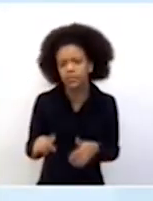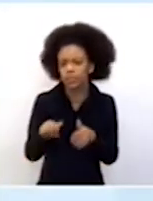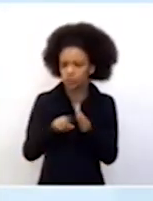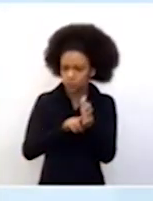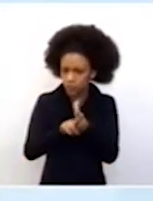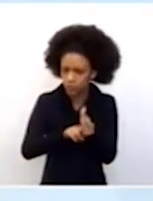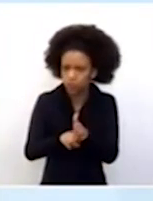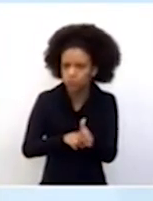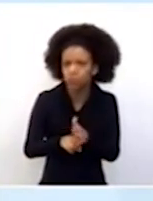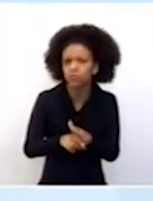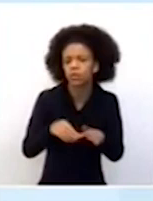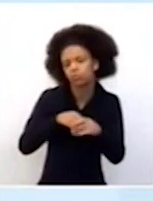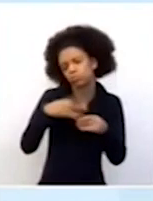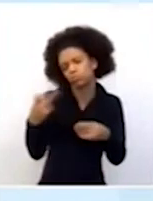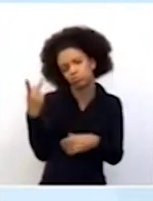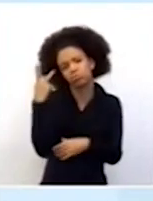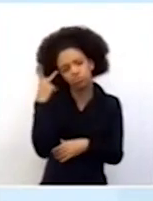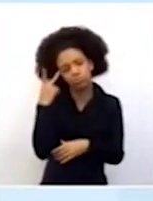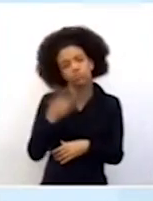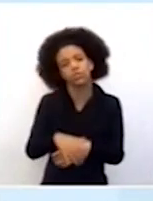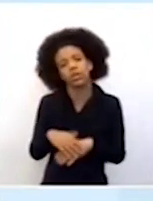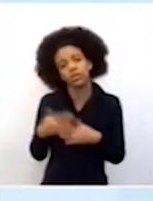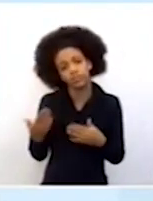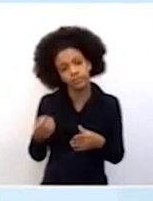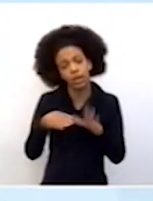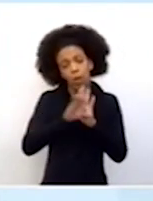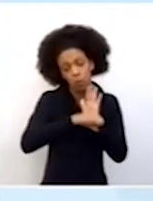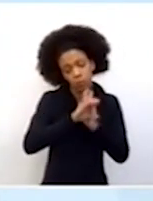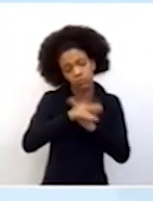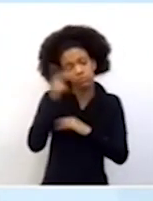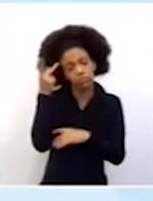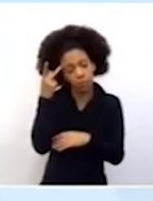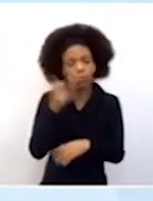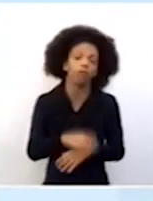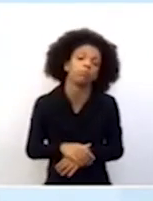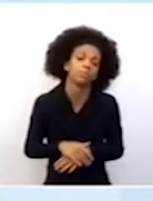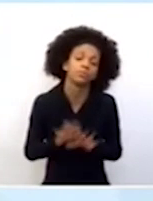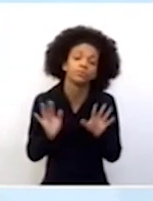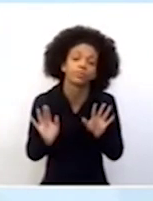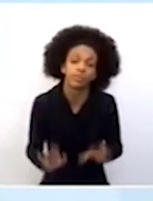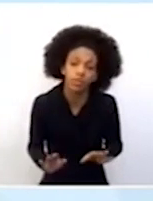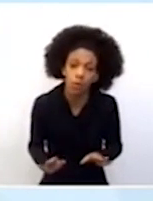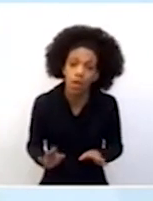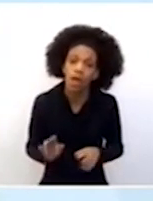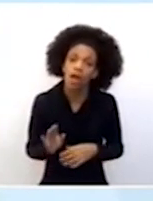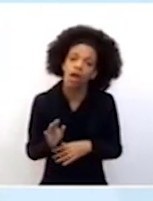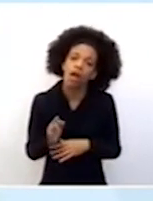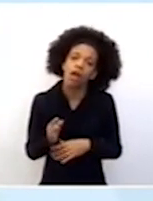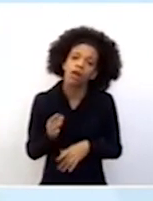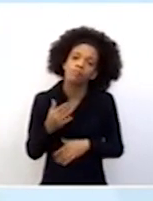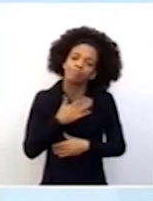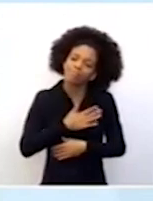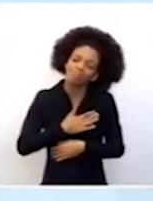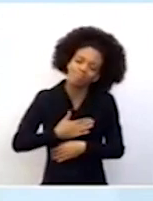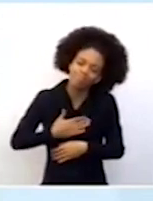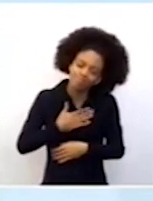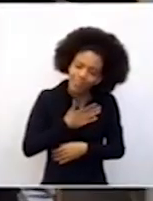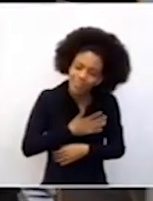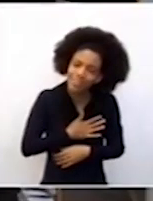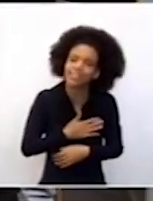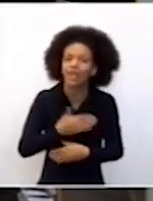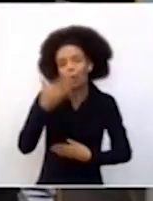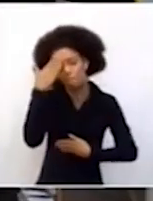Nacional Curricular, né, e é o currículo do Estado de São Paulo, né? Então, desde já, né, eu deixo aqui as minhas considerações,